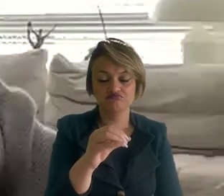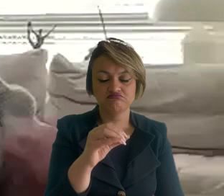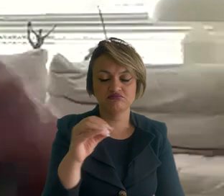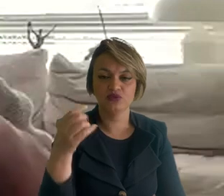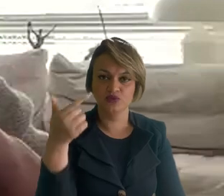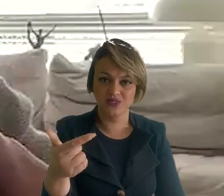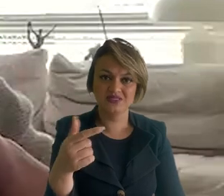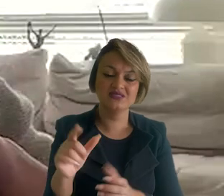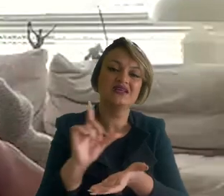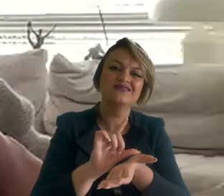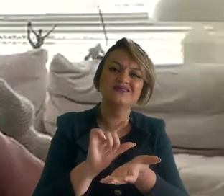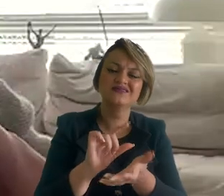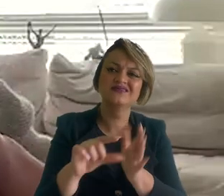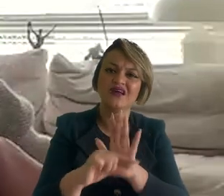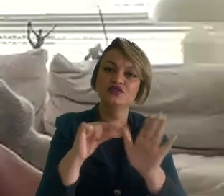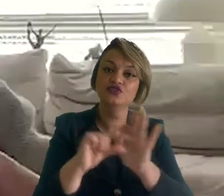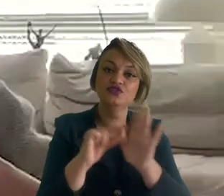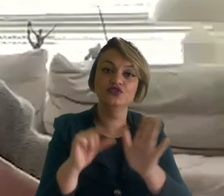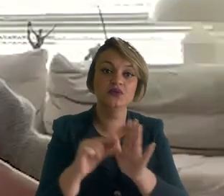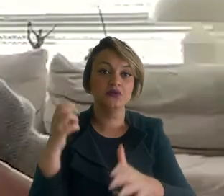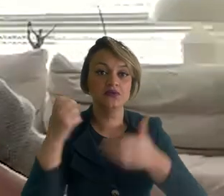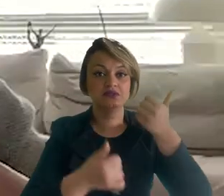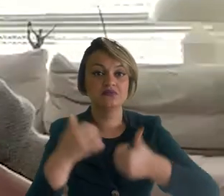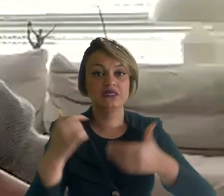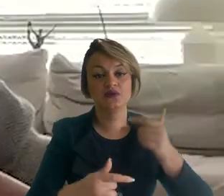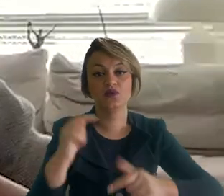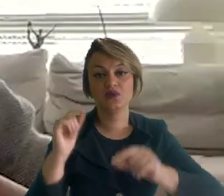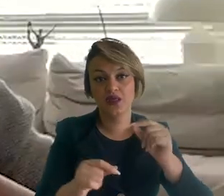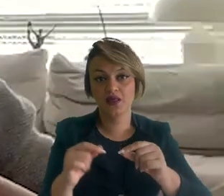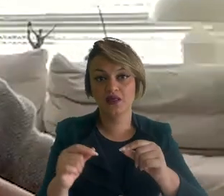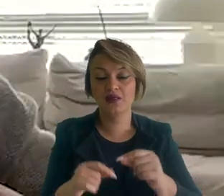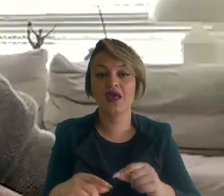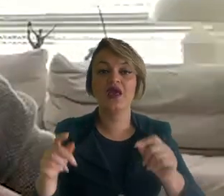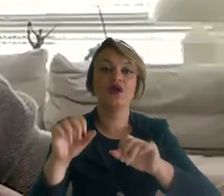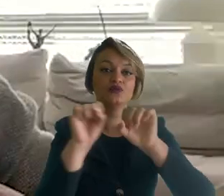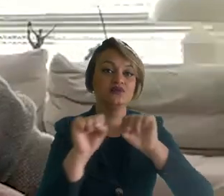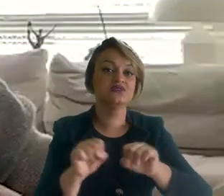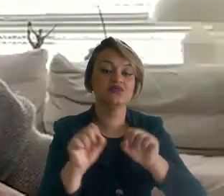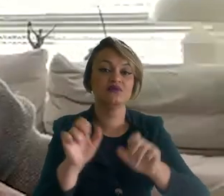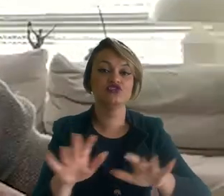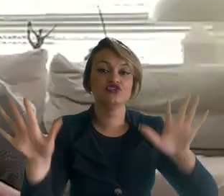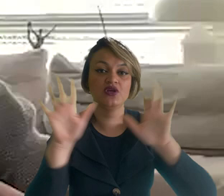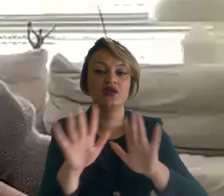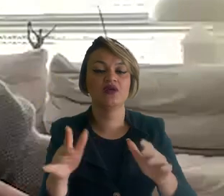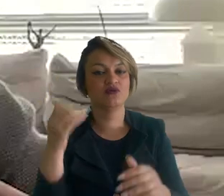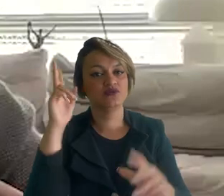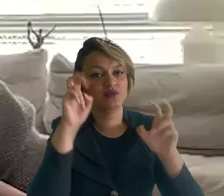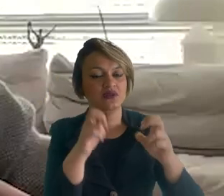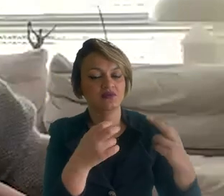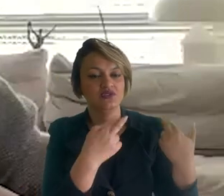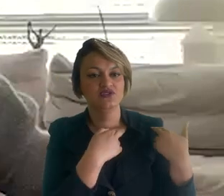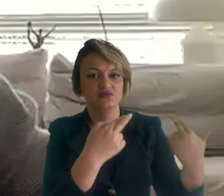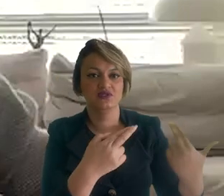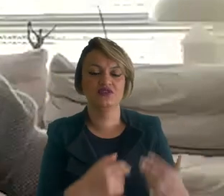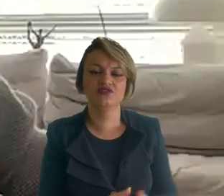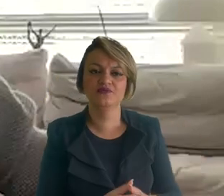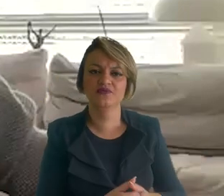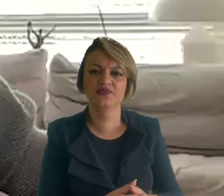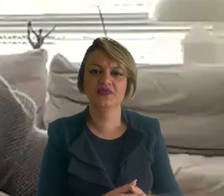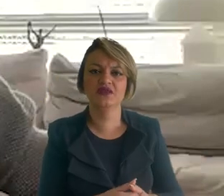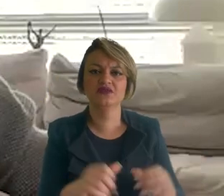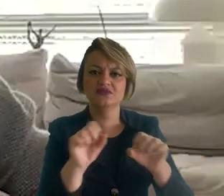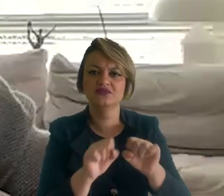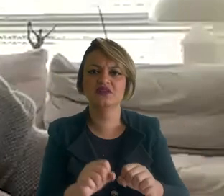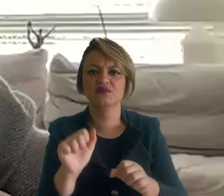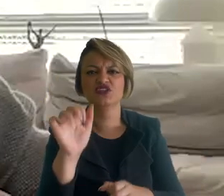ele é dito entre nós que é o do sistema Geral de responsabilidade civil porque o sistema